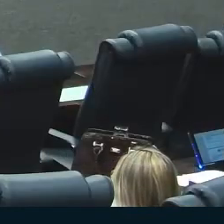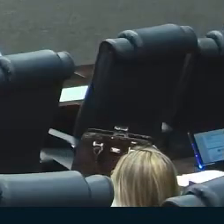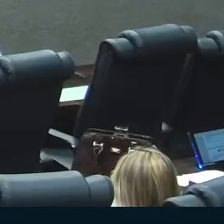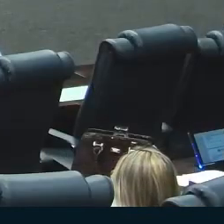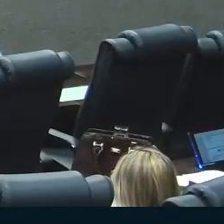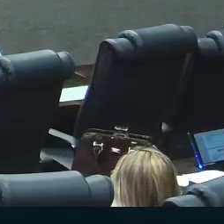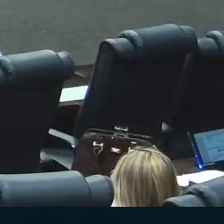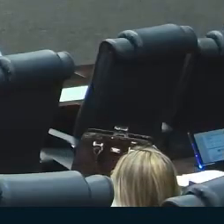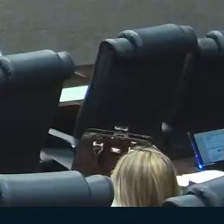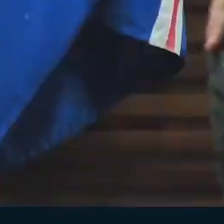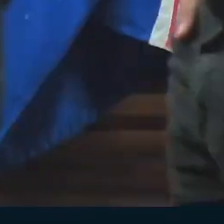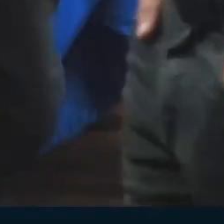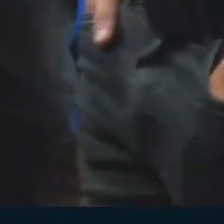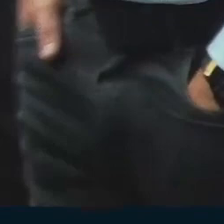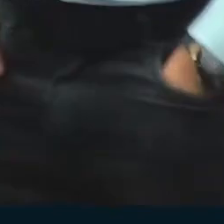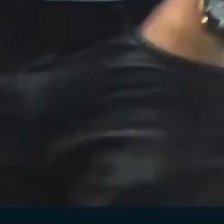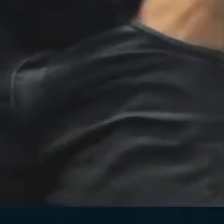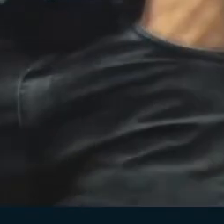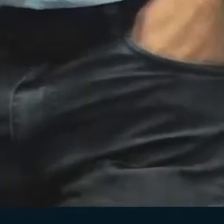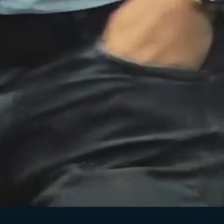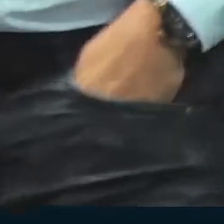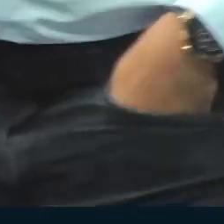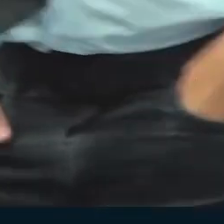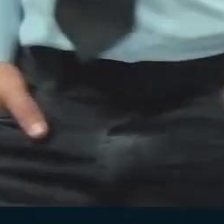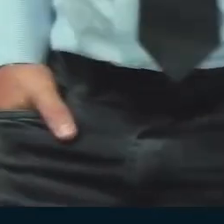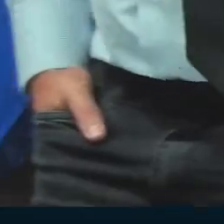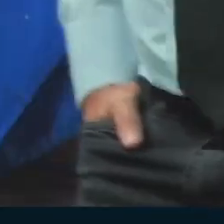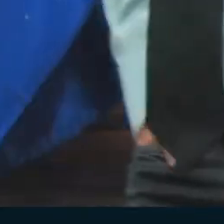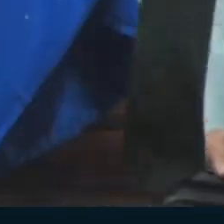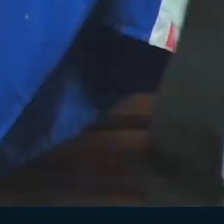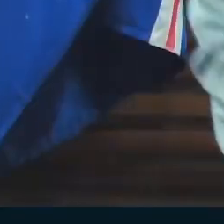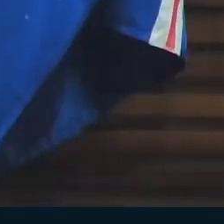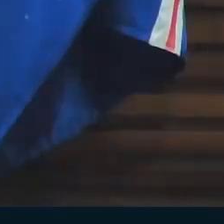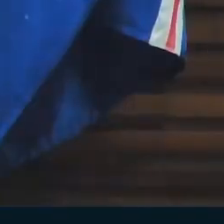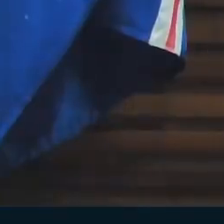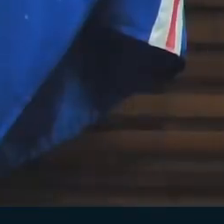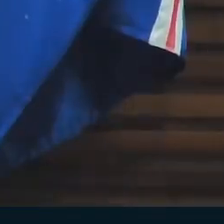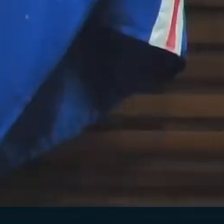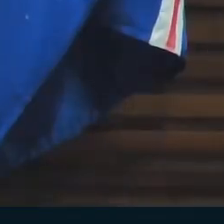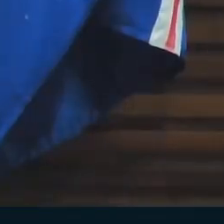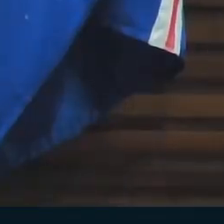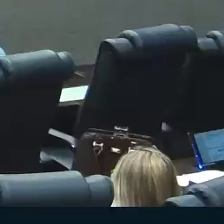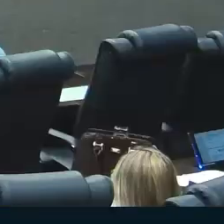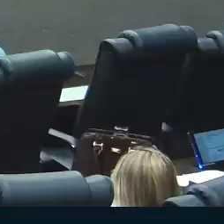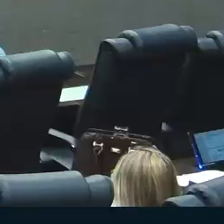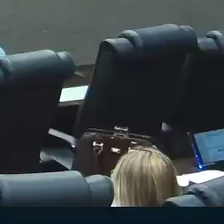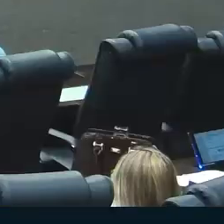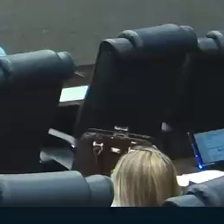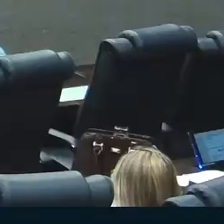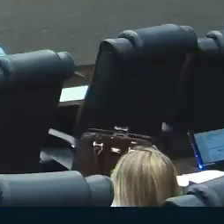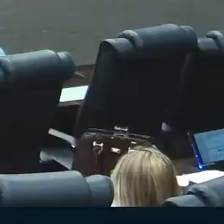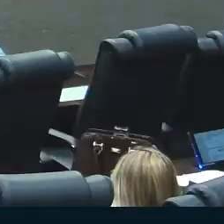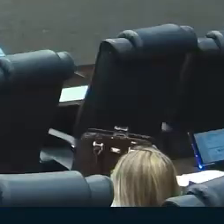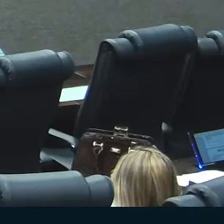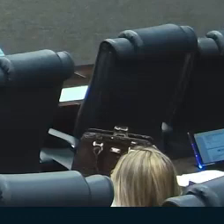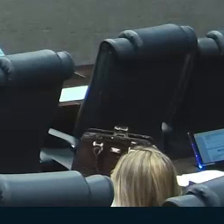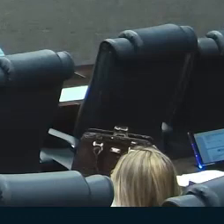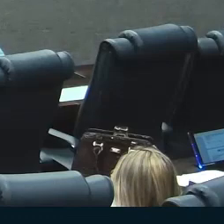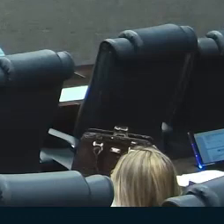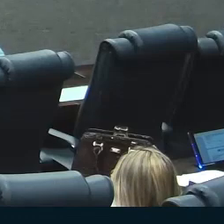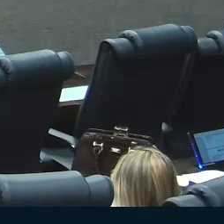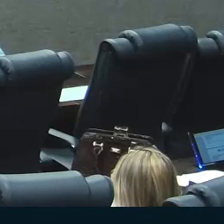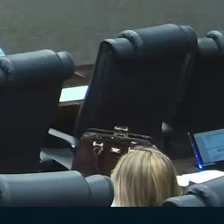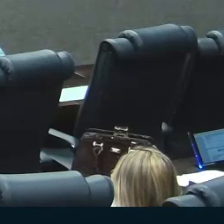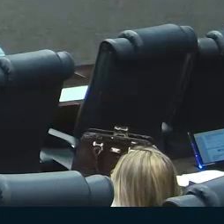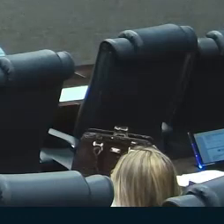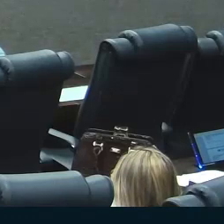Reabertos os trabalhos, com a palavra vereador Lauri Rocha, pelo artigo 151. Retornando.